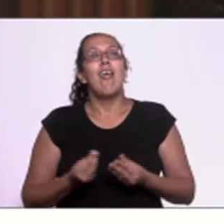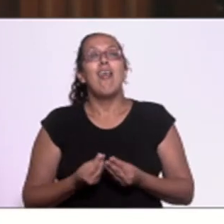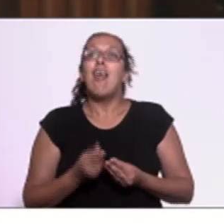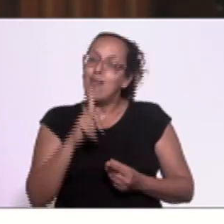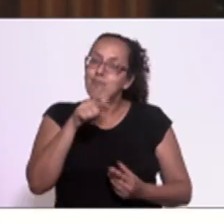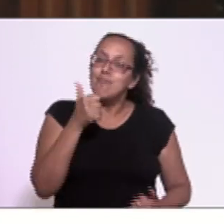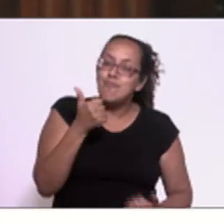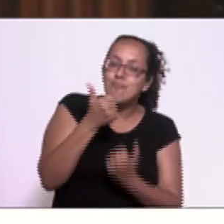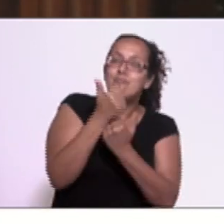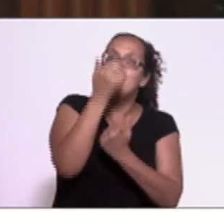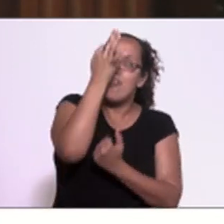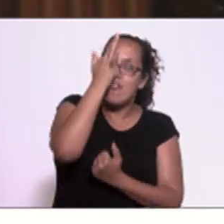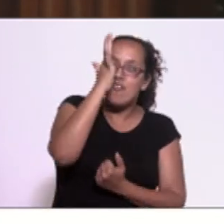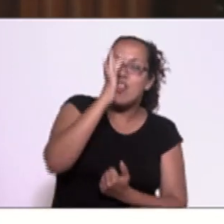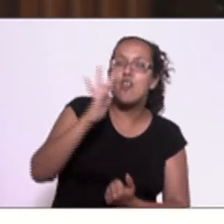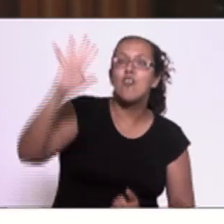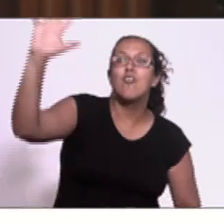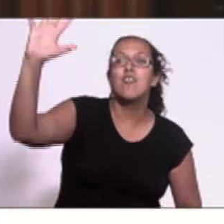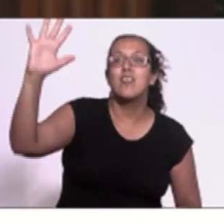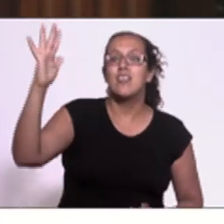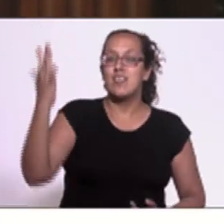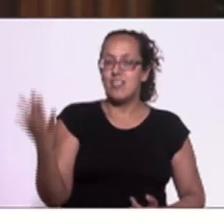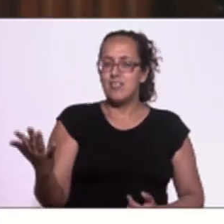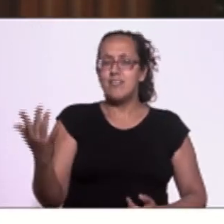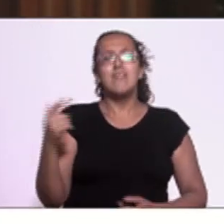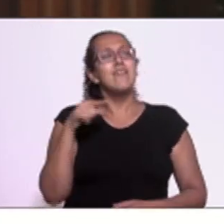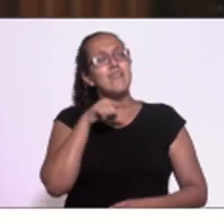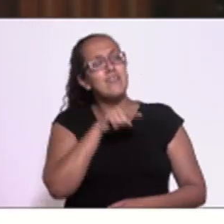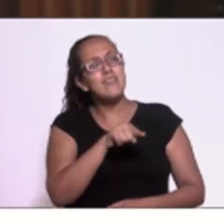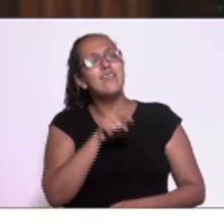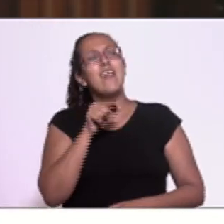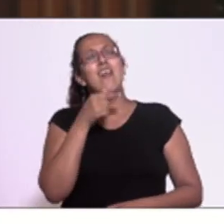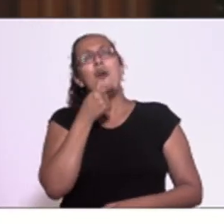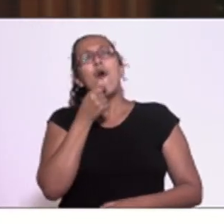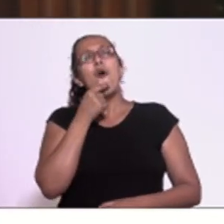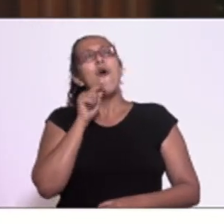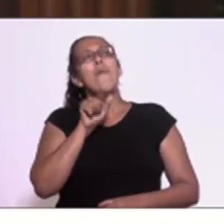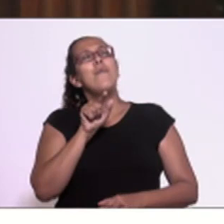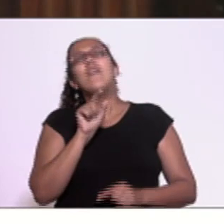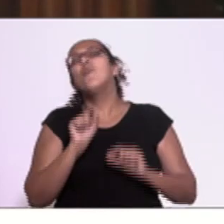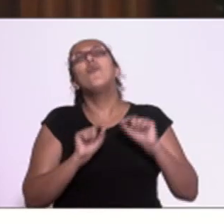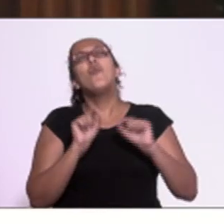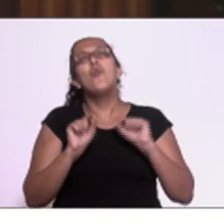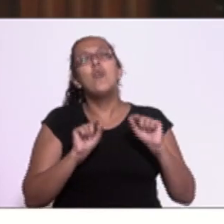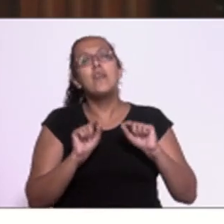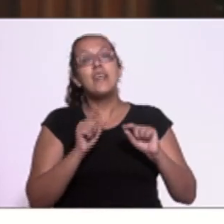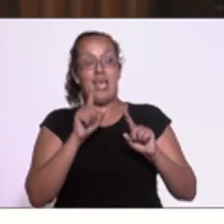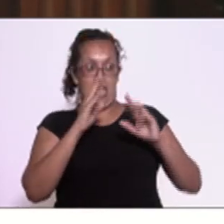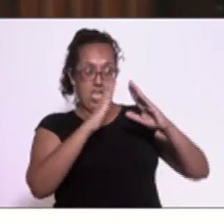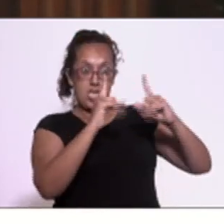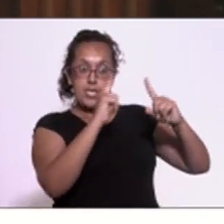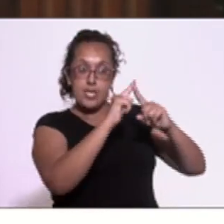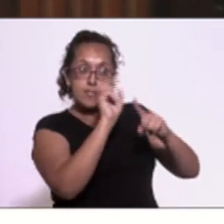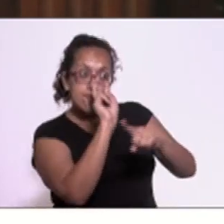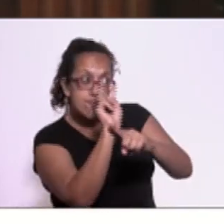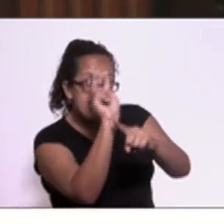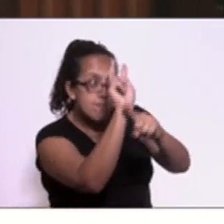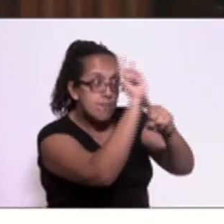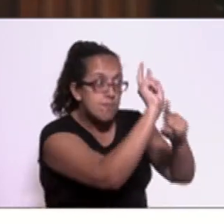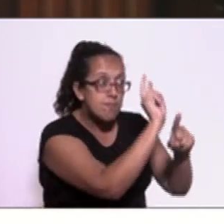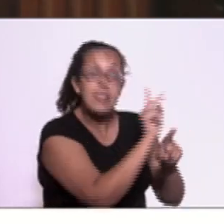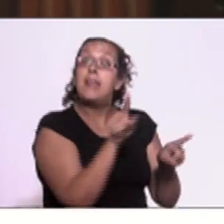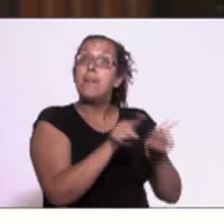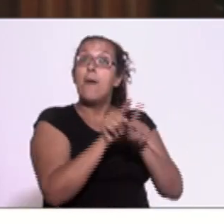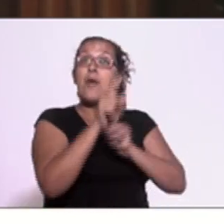propagadores dessa filosofia. E o papel do IPHAN nesse sentido foi preservar não apenas o templo, mas também o seu